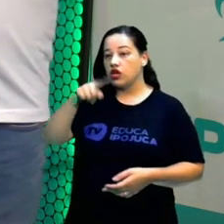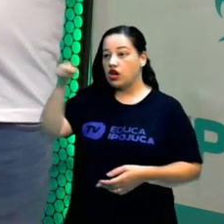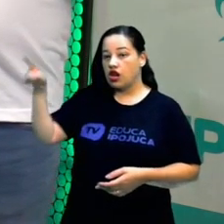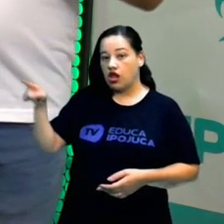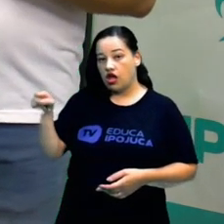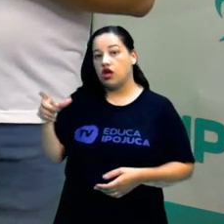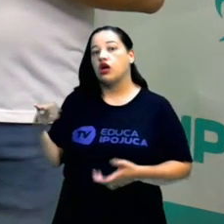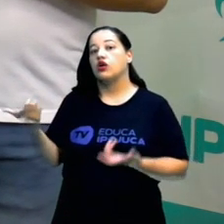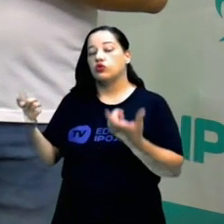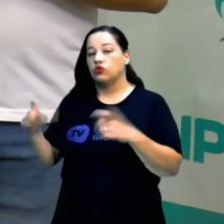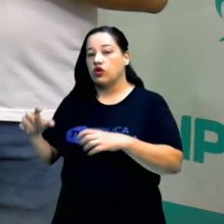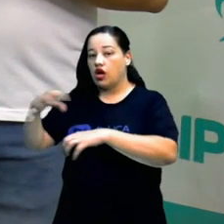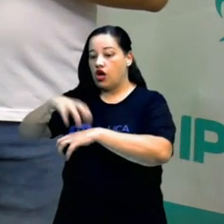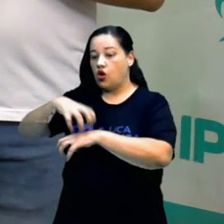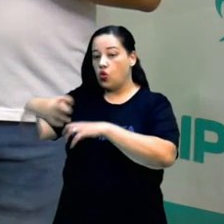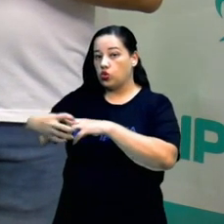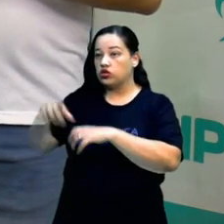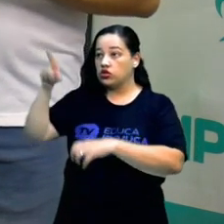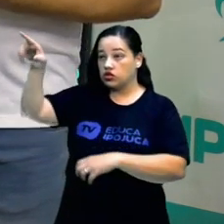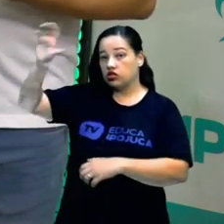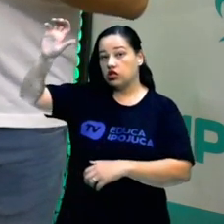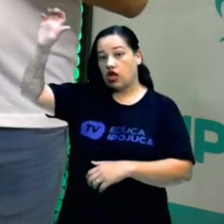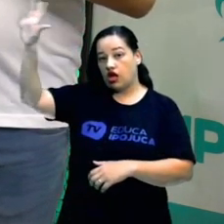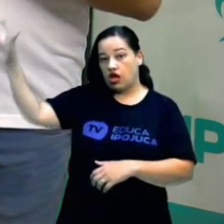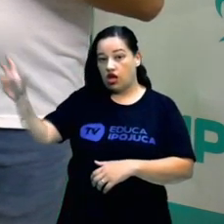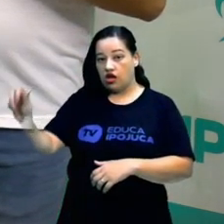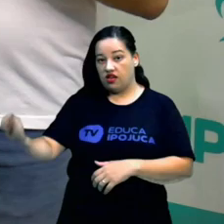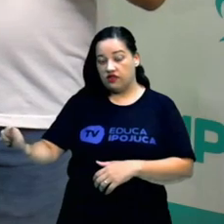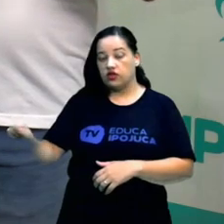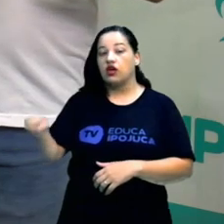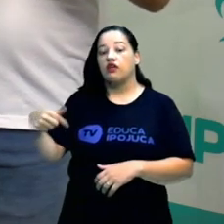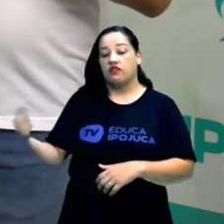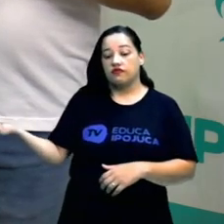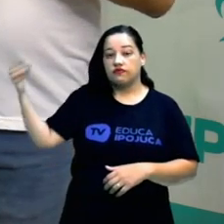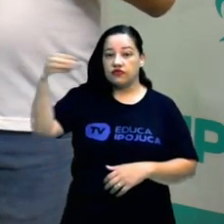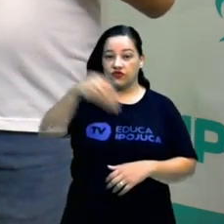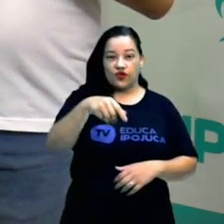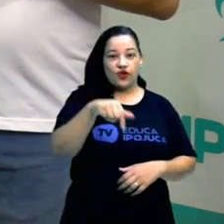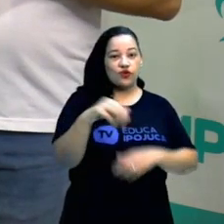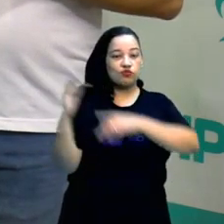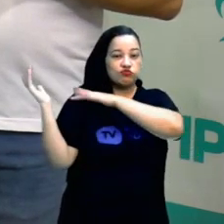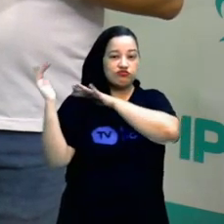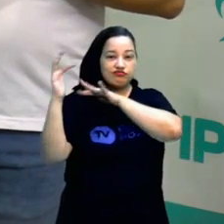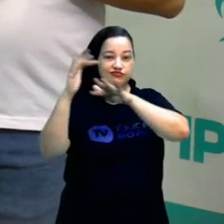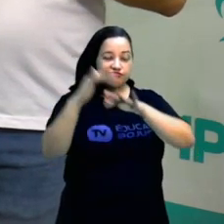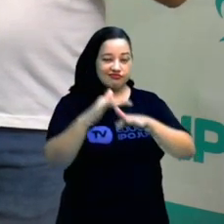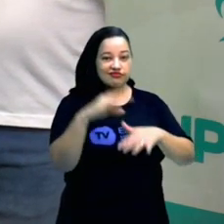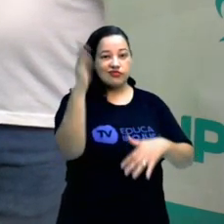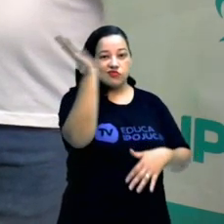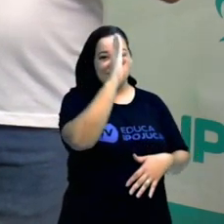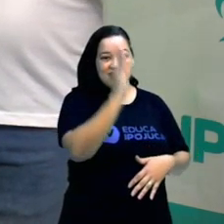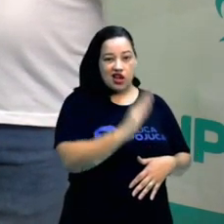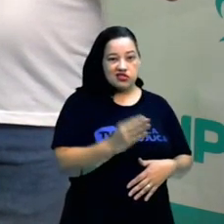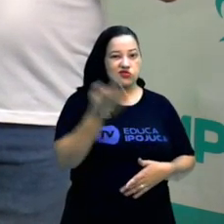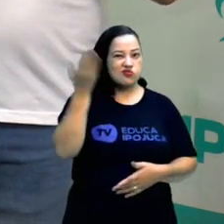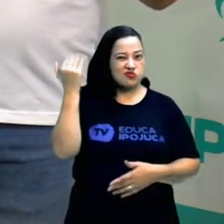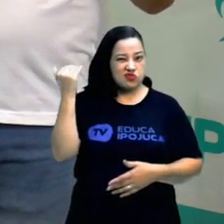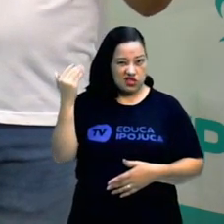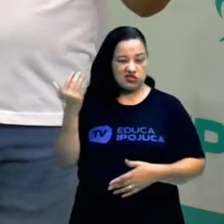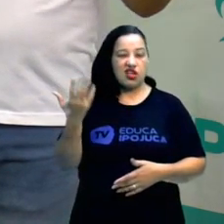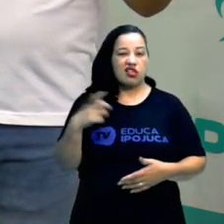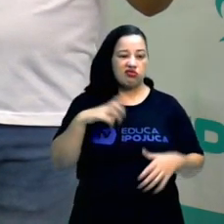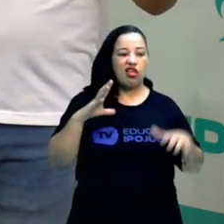continente africano, da África para o Brasil, desde o período colonial, que foi através do